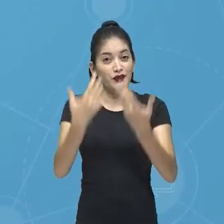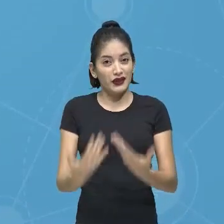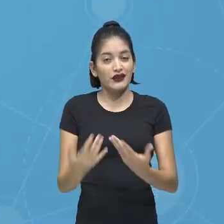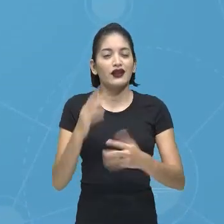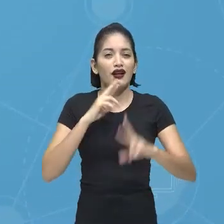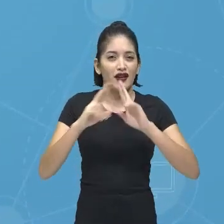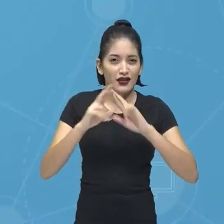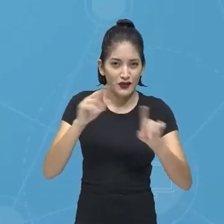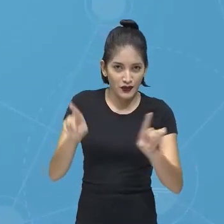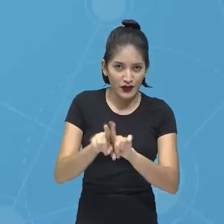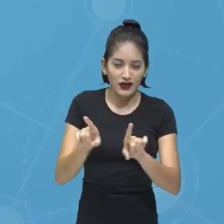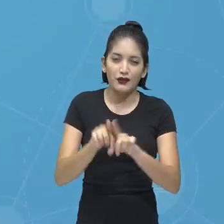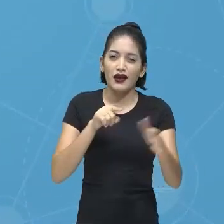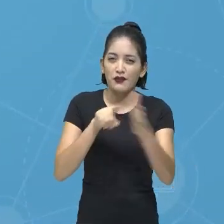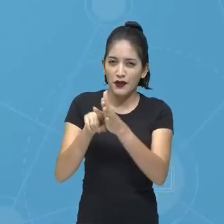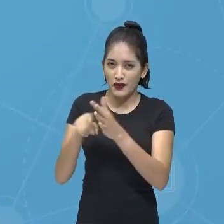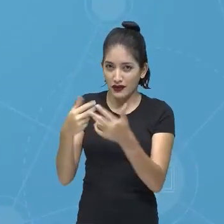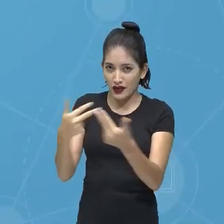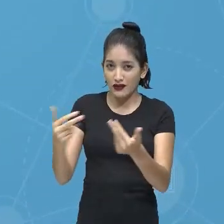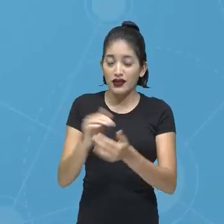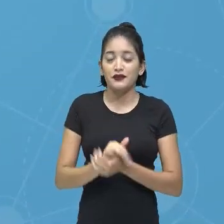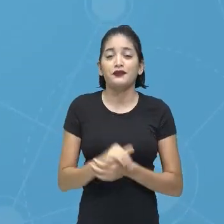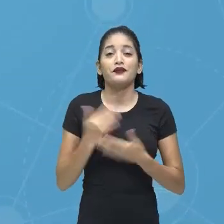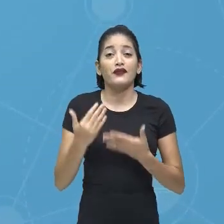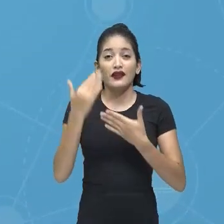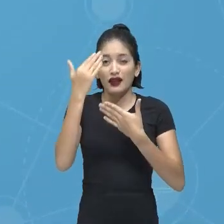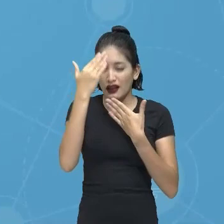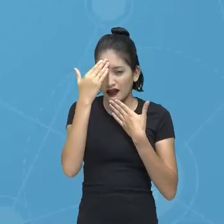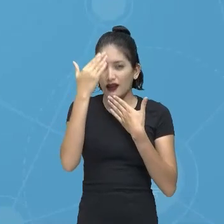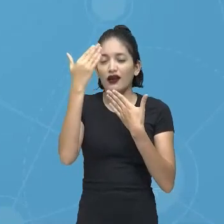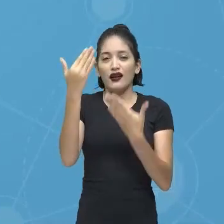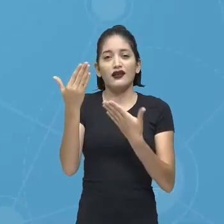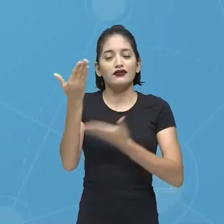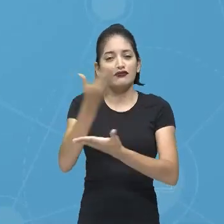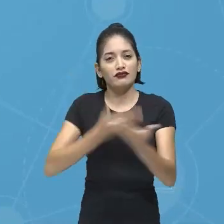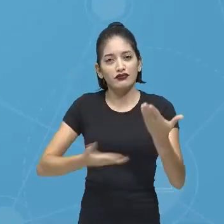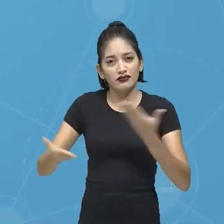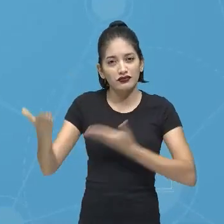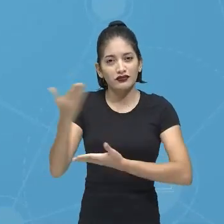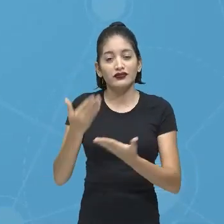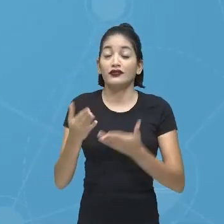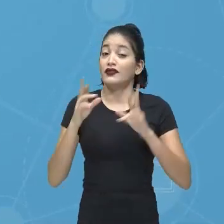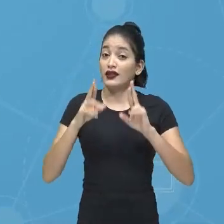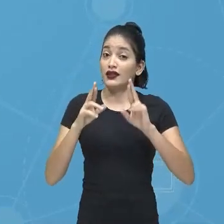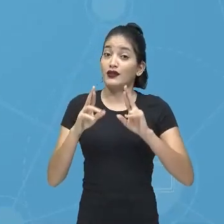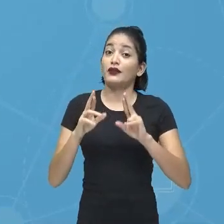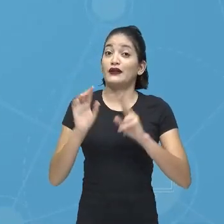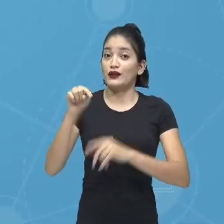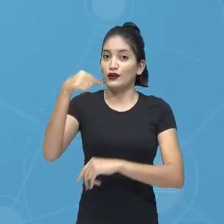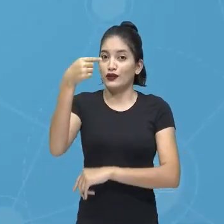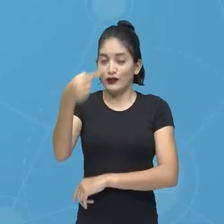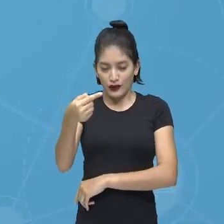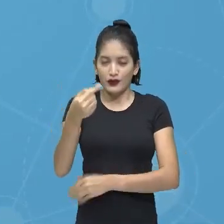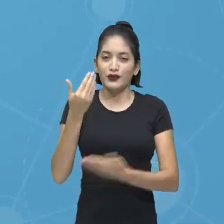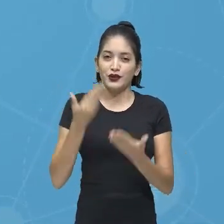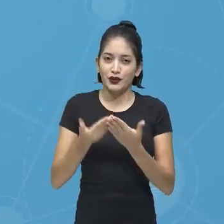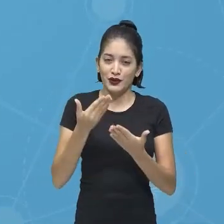a resposta das nossas questões. E eu agradeço a participação e espero vocês na